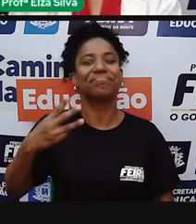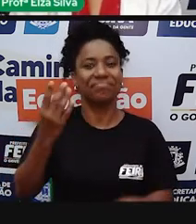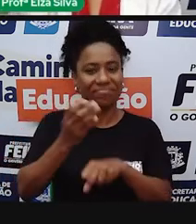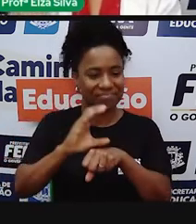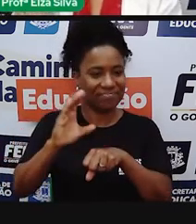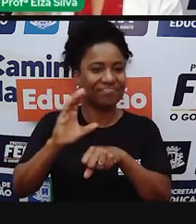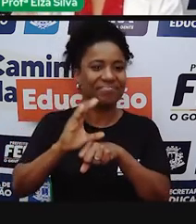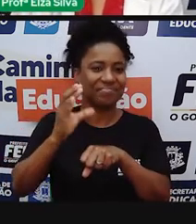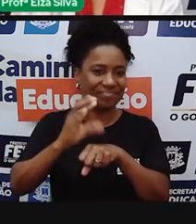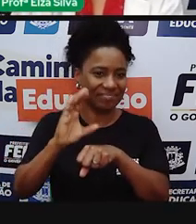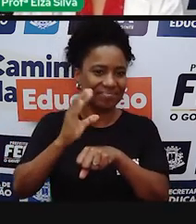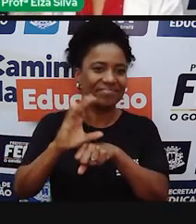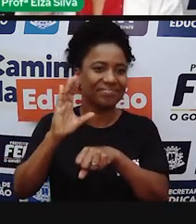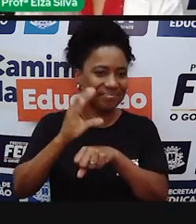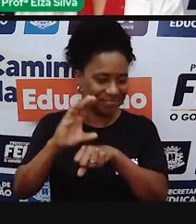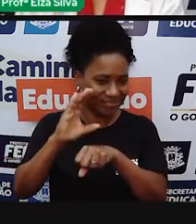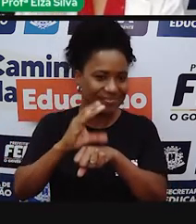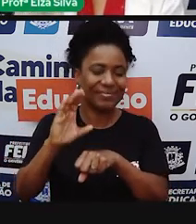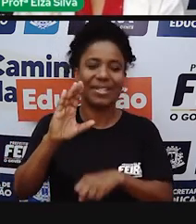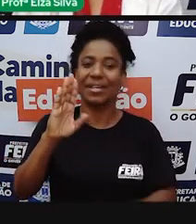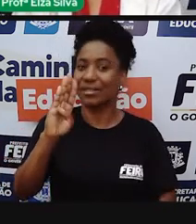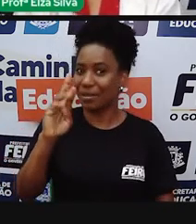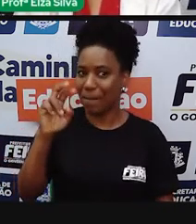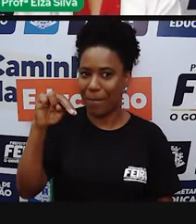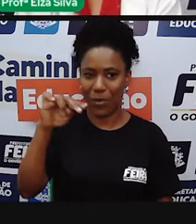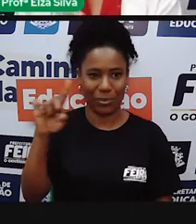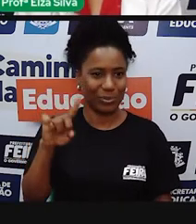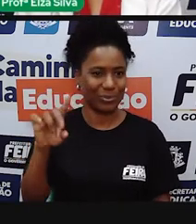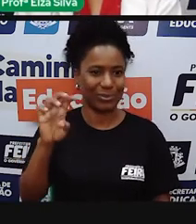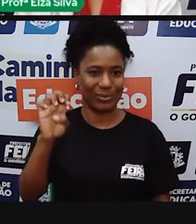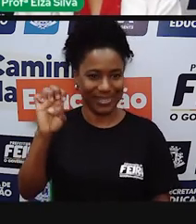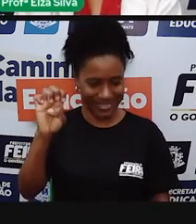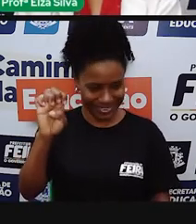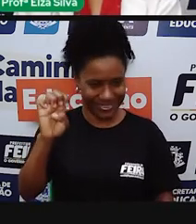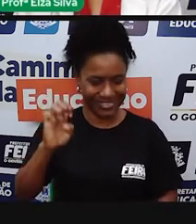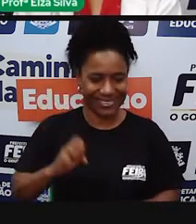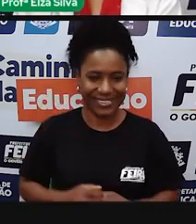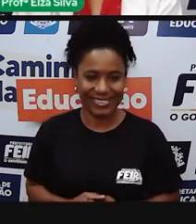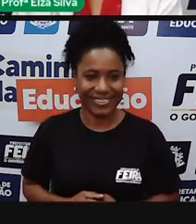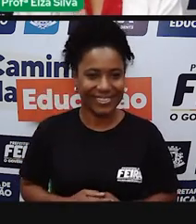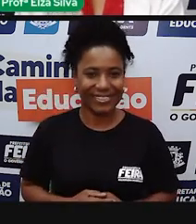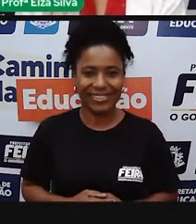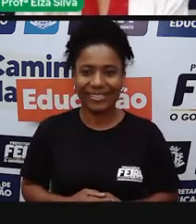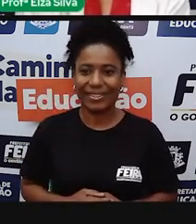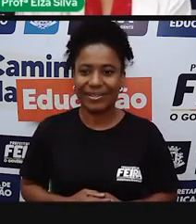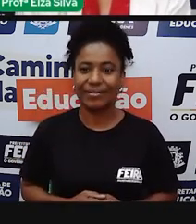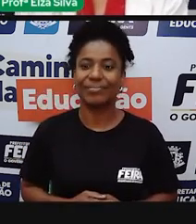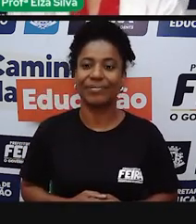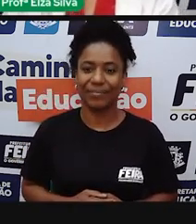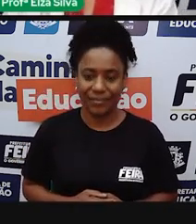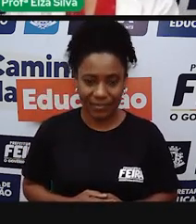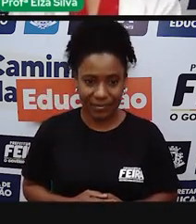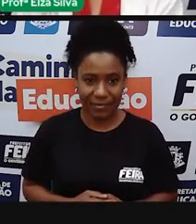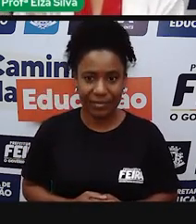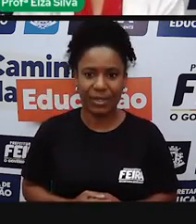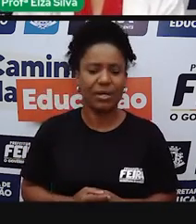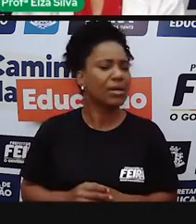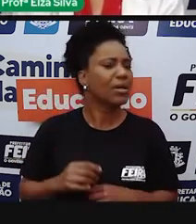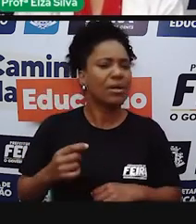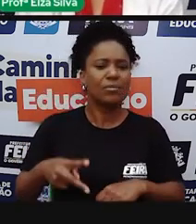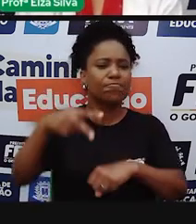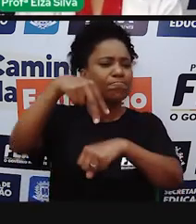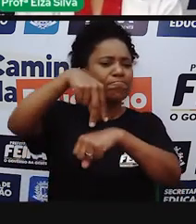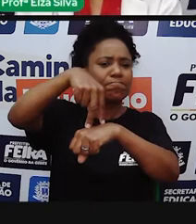Medals, a medalha olímpica de bronze. Ok? Em Olympic Podium e o